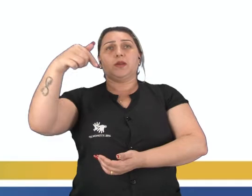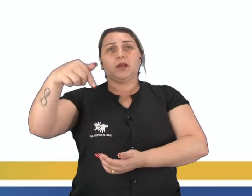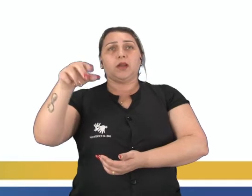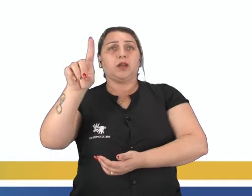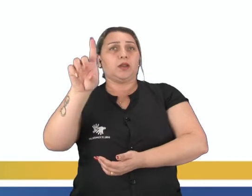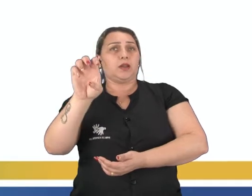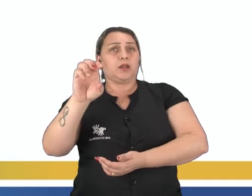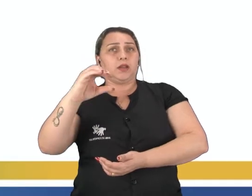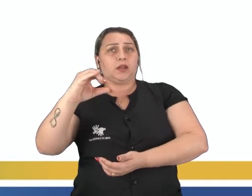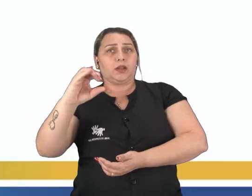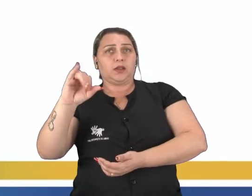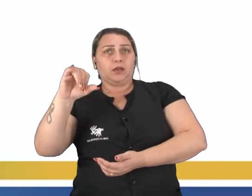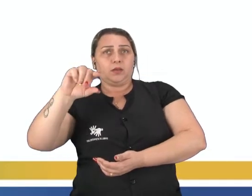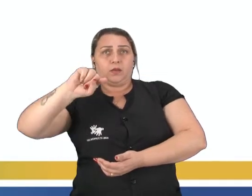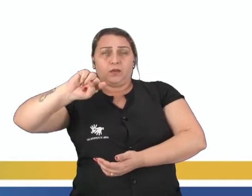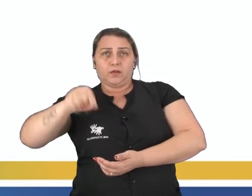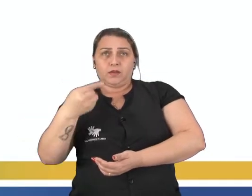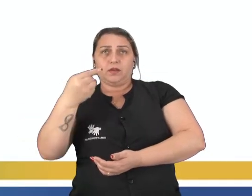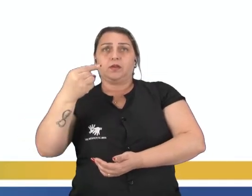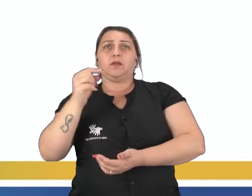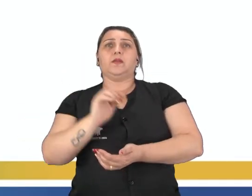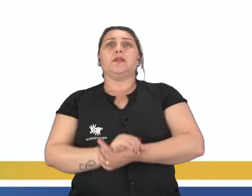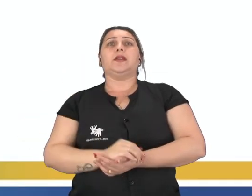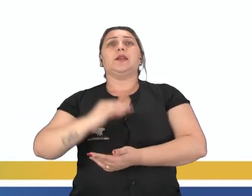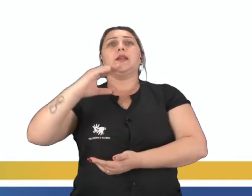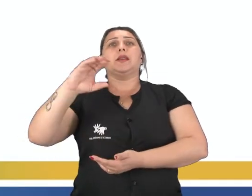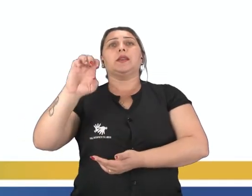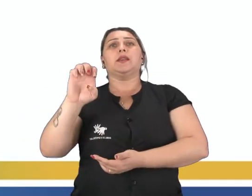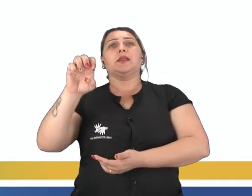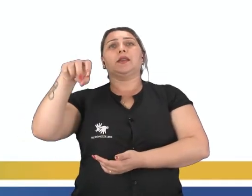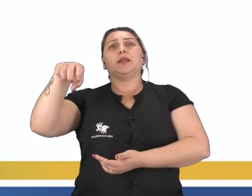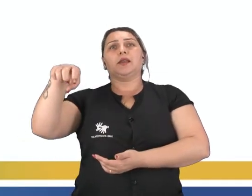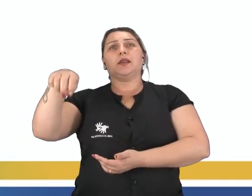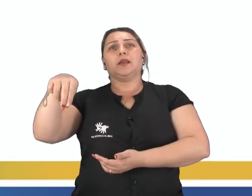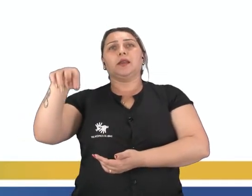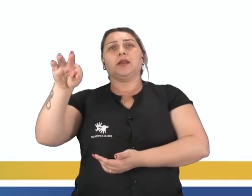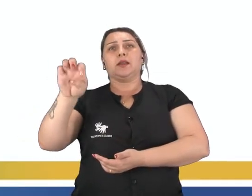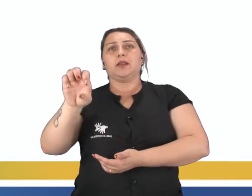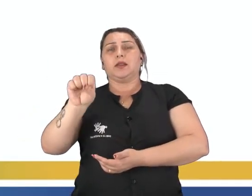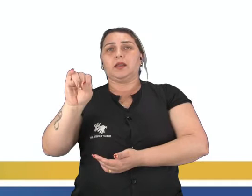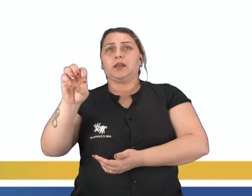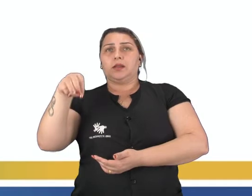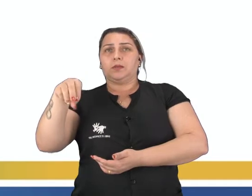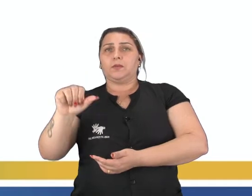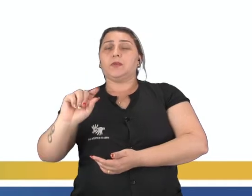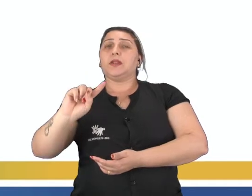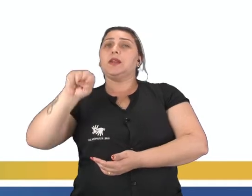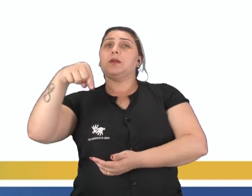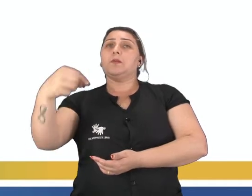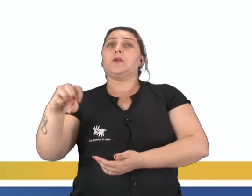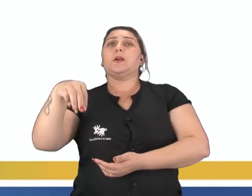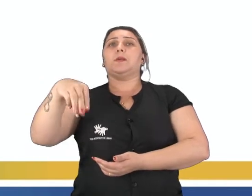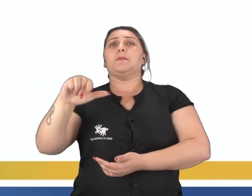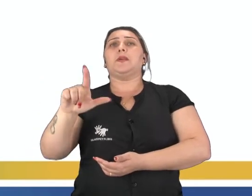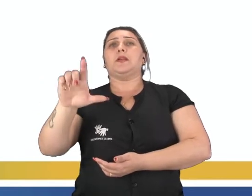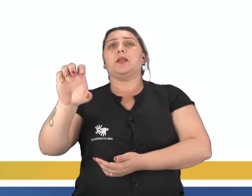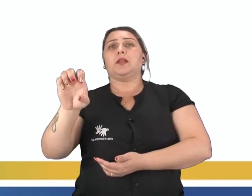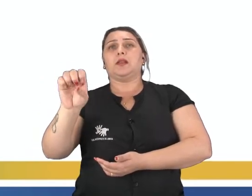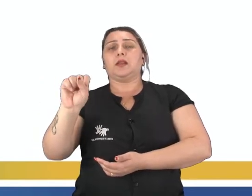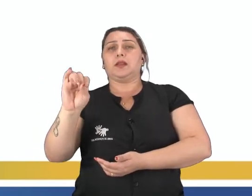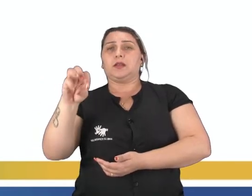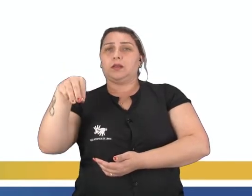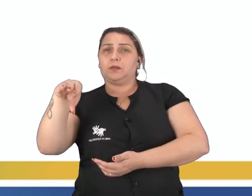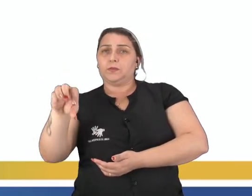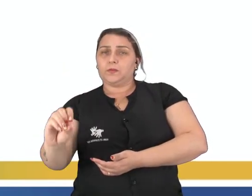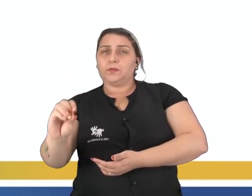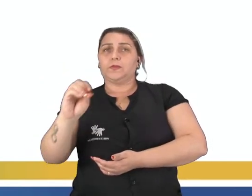aí uma vírgula ali separando, e depois, à direita da unidade eu tenho o quê? À direita da minha unidade já vem a minha parte decimal, que